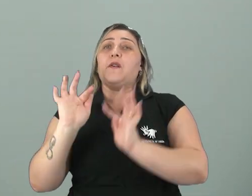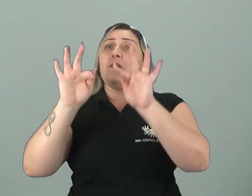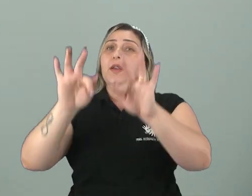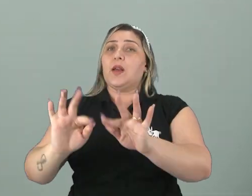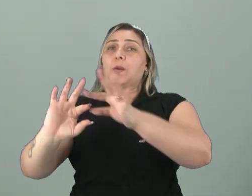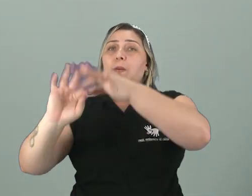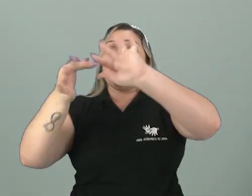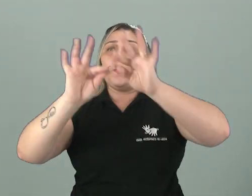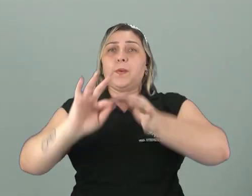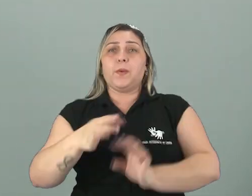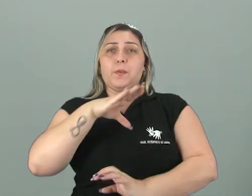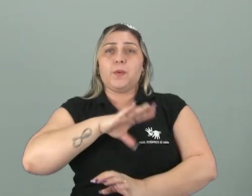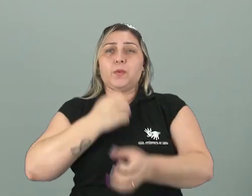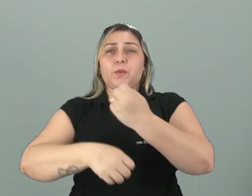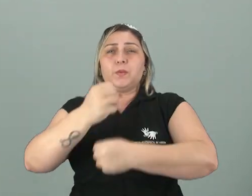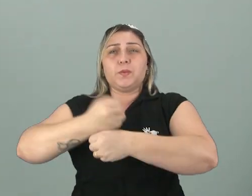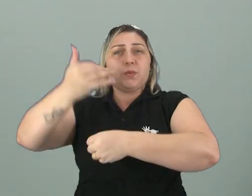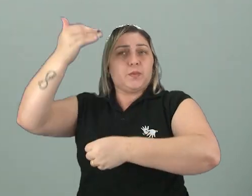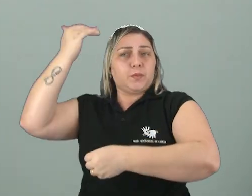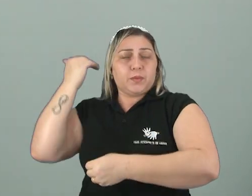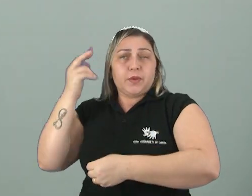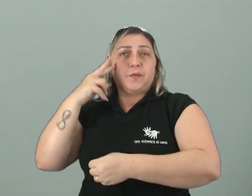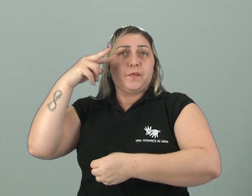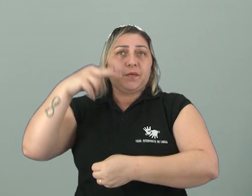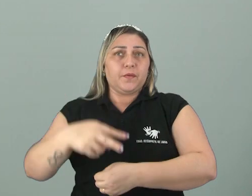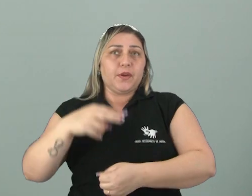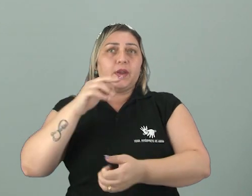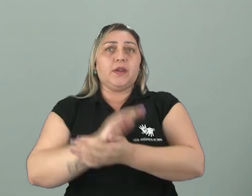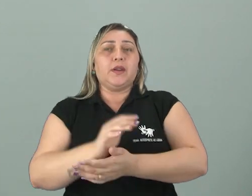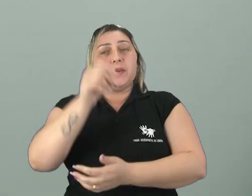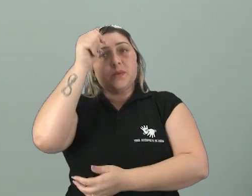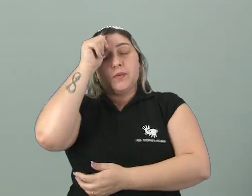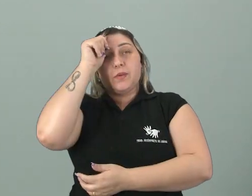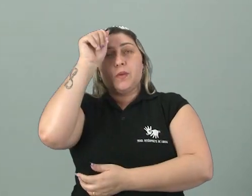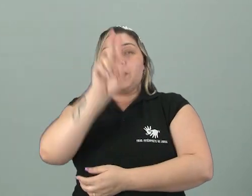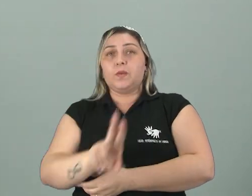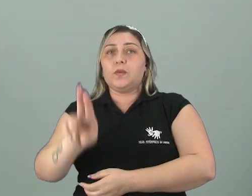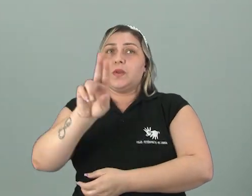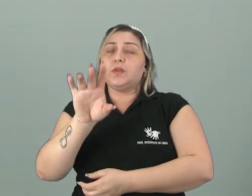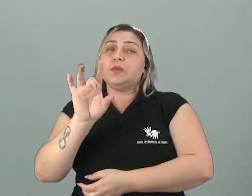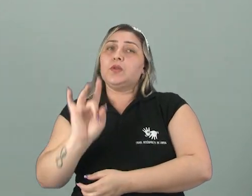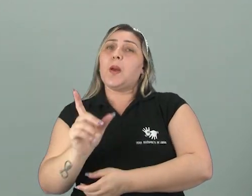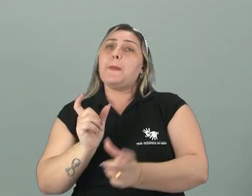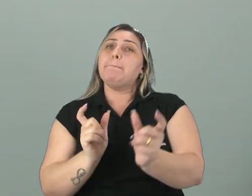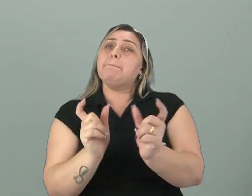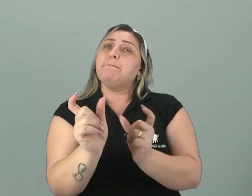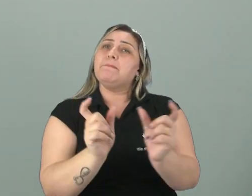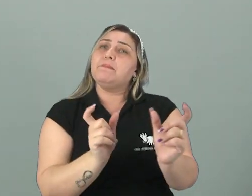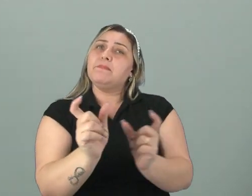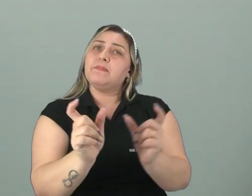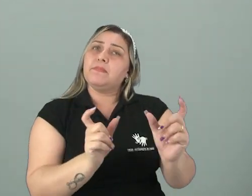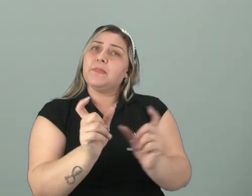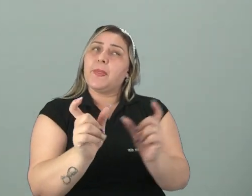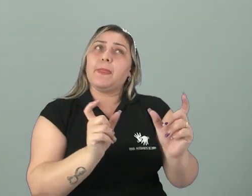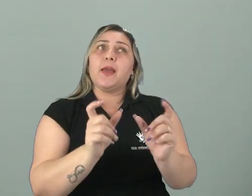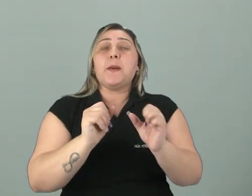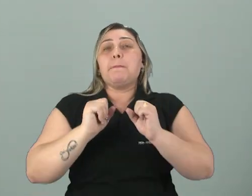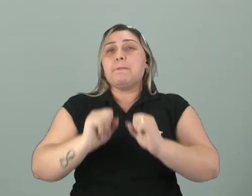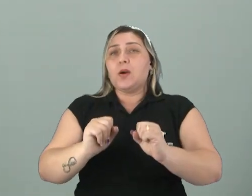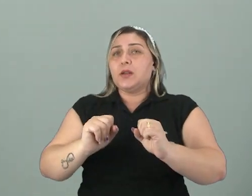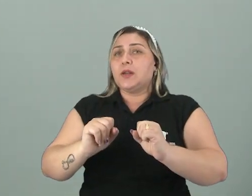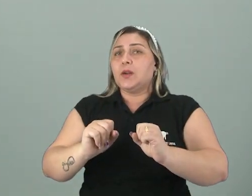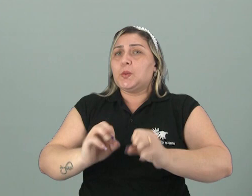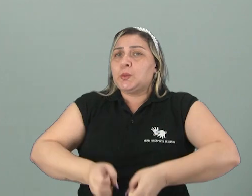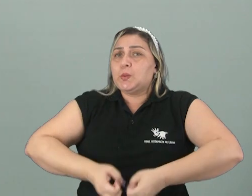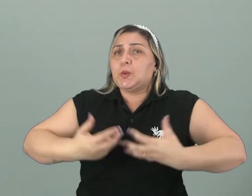Língua Portuguesa em anos anteriores. E veja que a autora, ela utilizou-se apenas de palavras para que ela possa